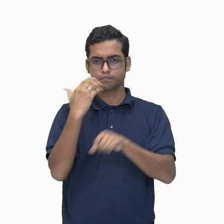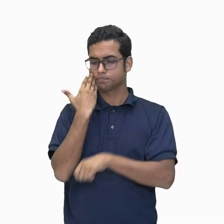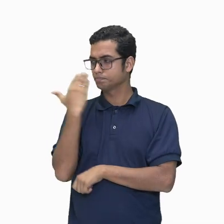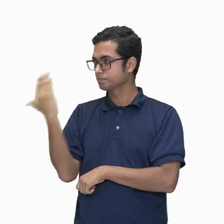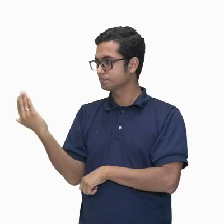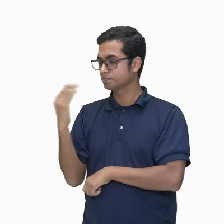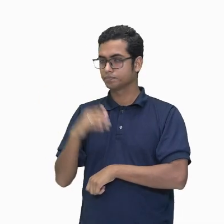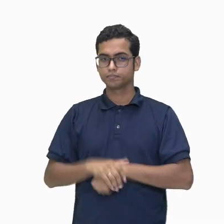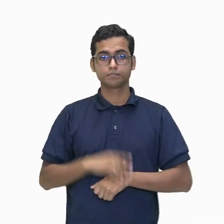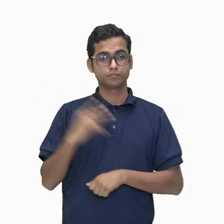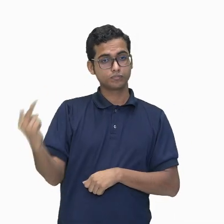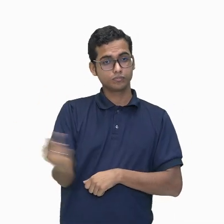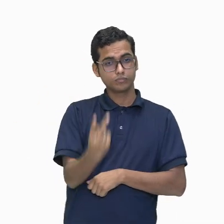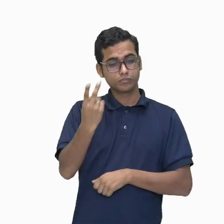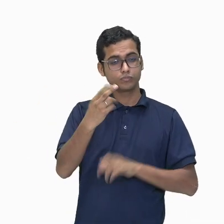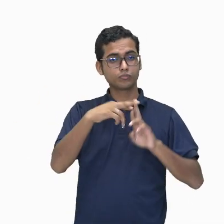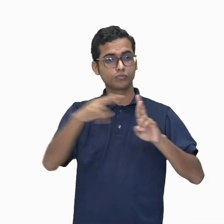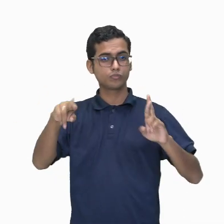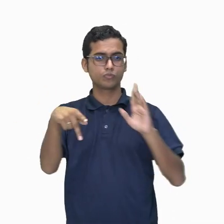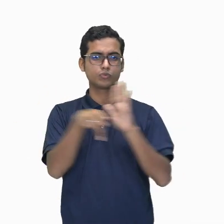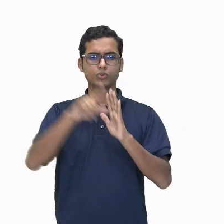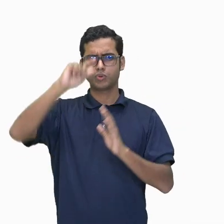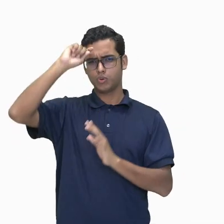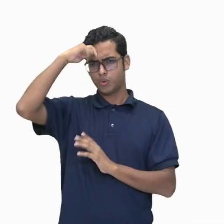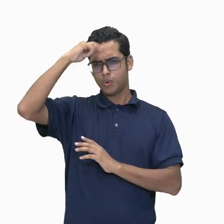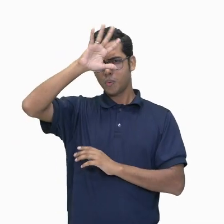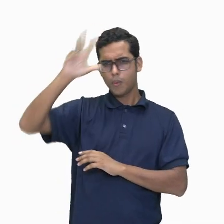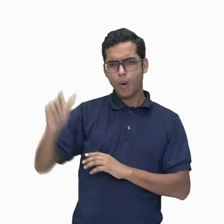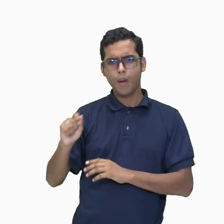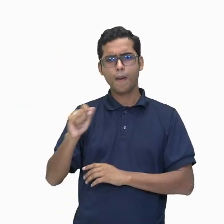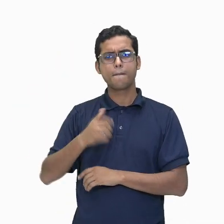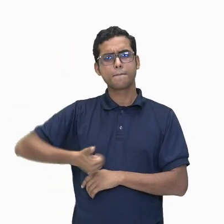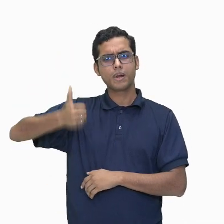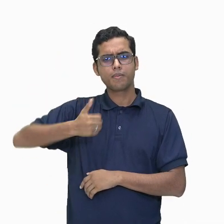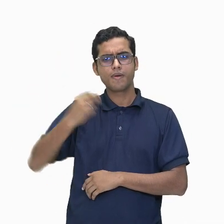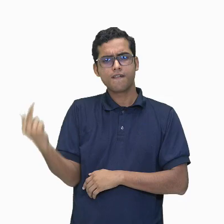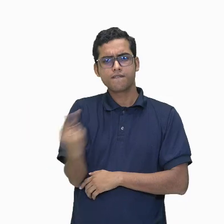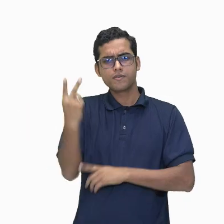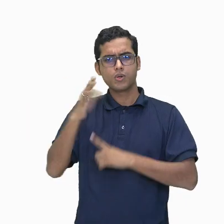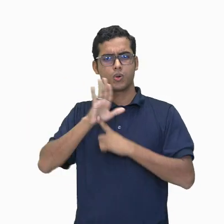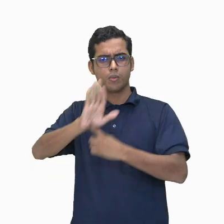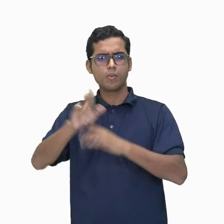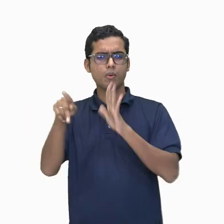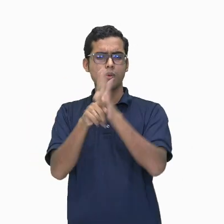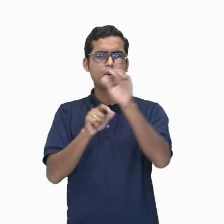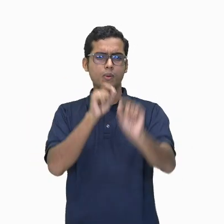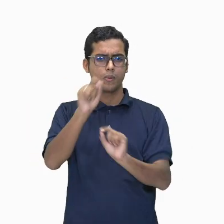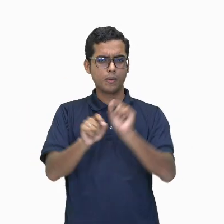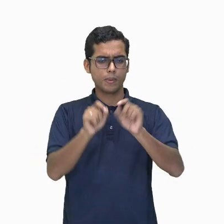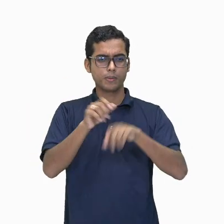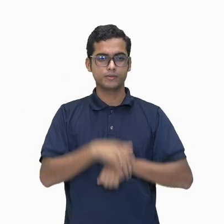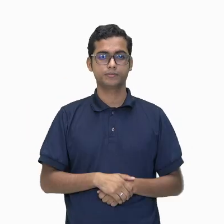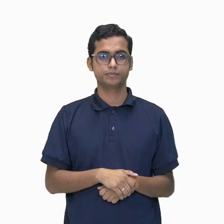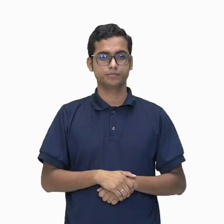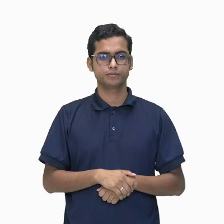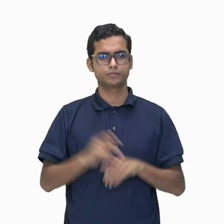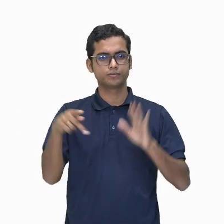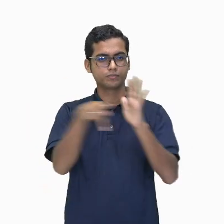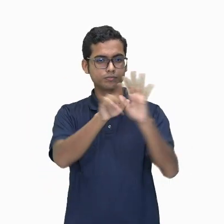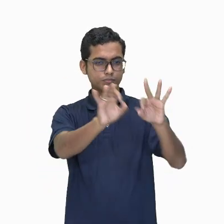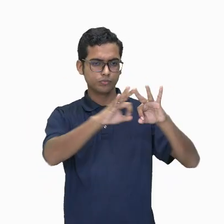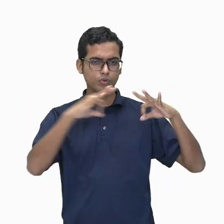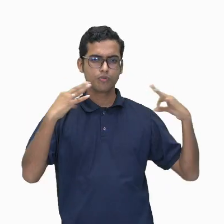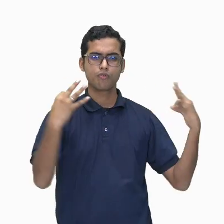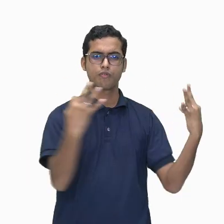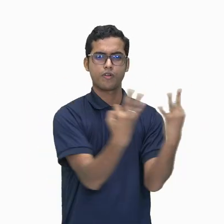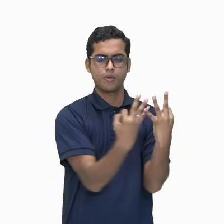valores nas religiões de matriz africana, o primeiro valor transmitido e aprendido nas comunidades de matriz africana se dá por meio da família.